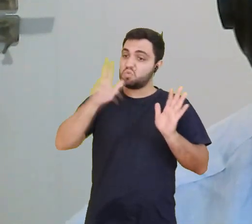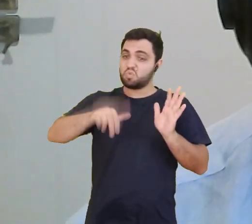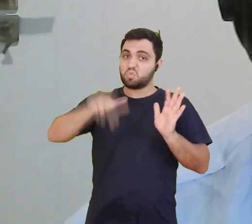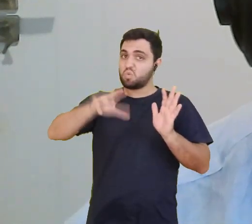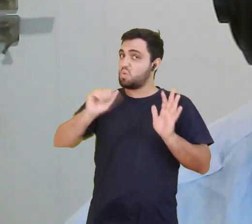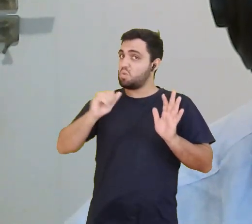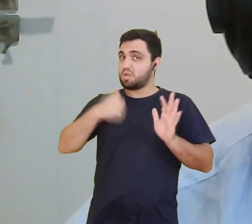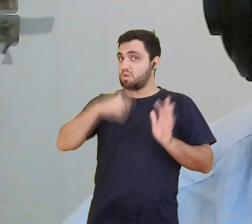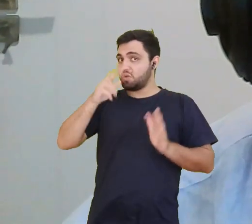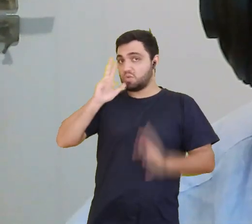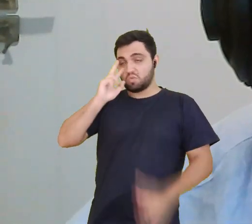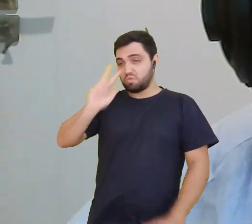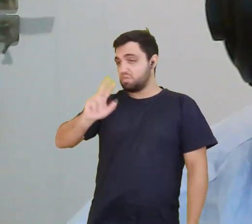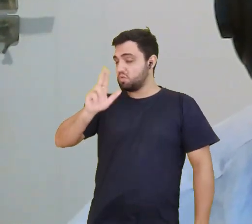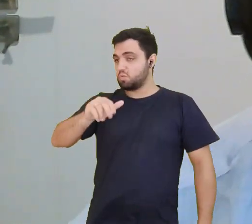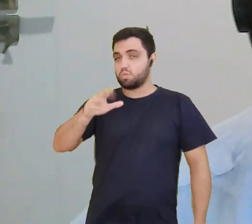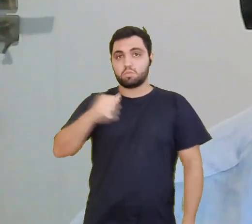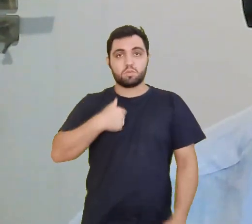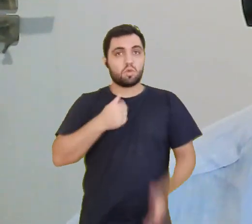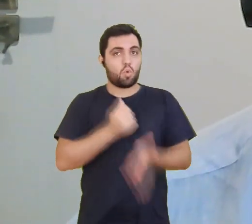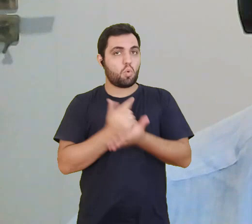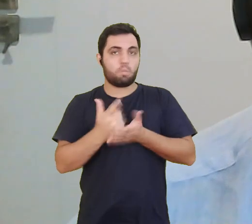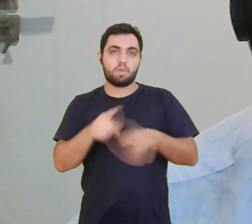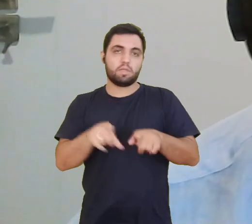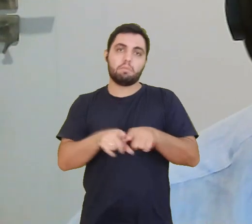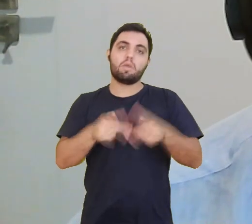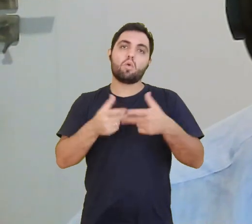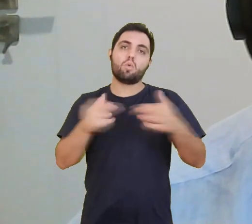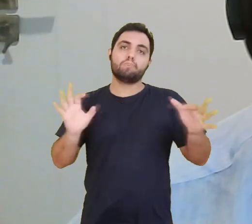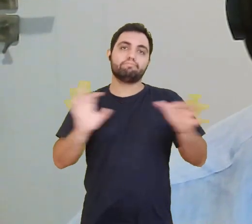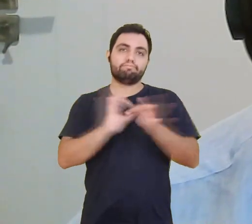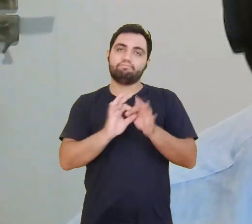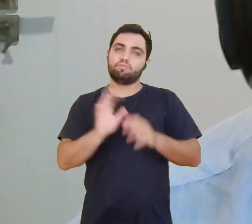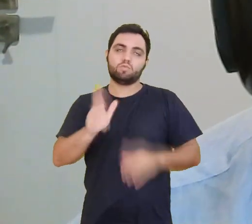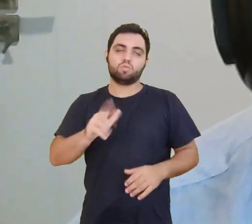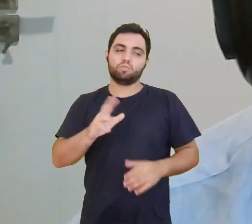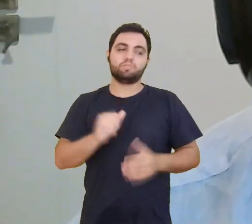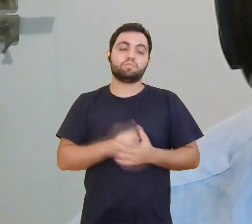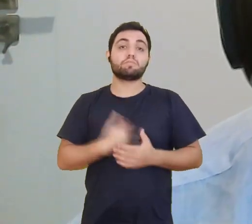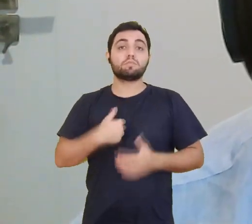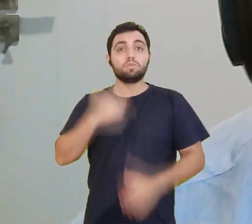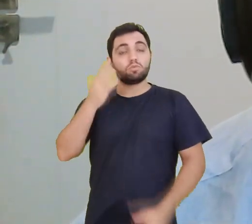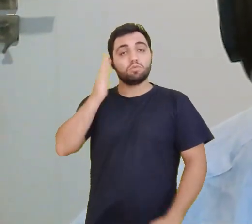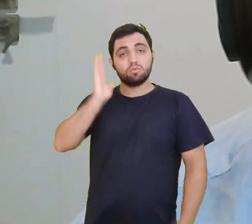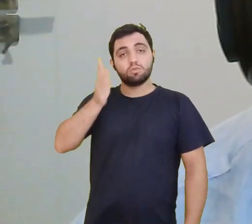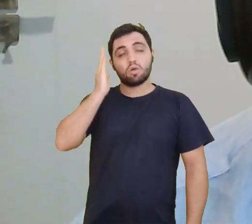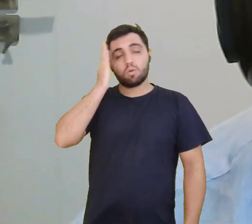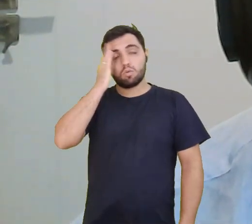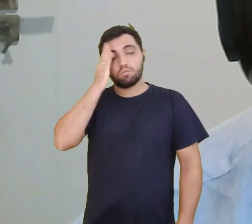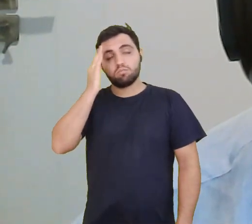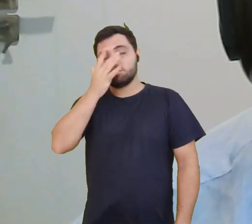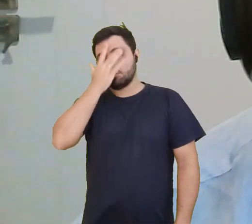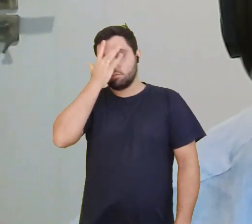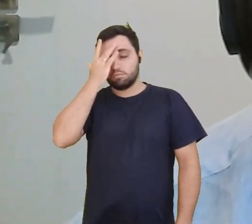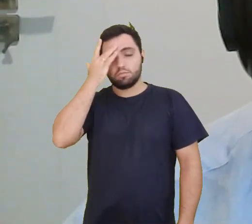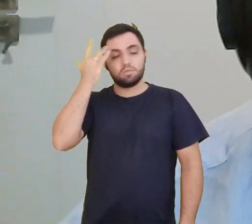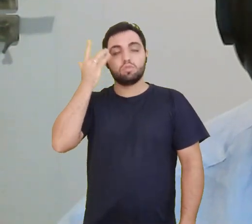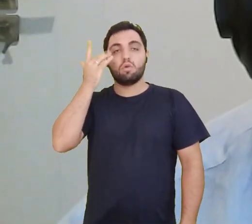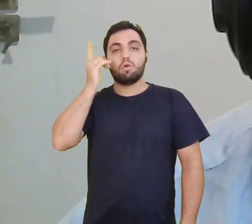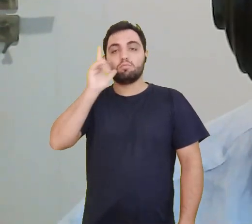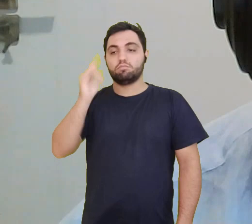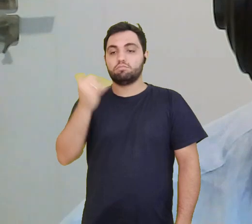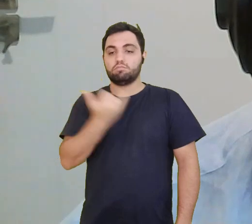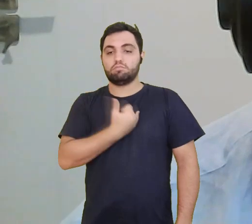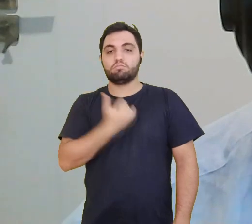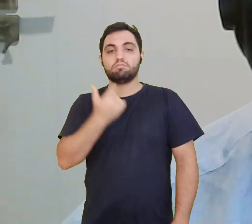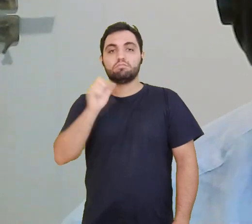nunca comprei um cabo para fazer isso. Mas eu já ouvi falar que sim, que dá para você utilizar.